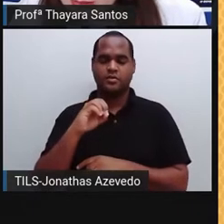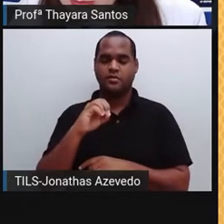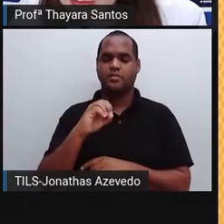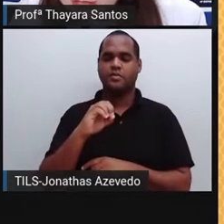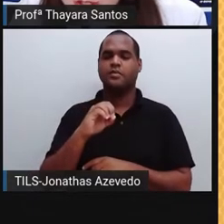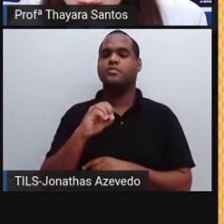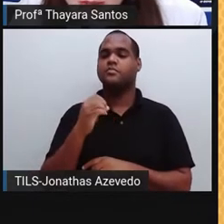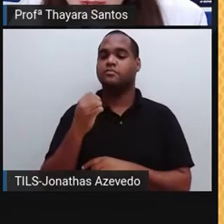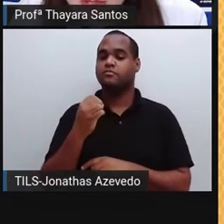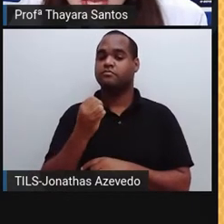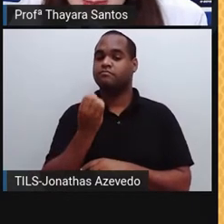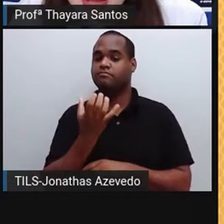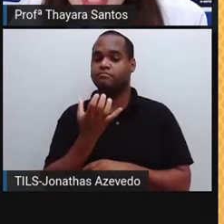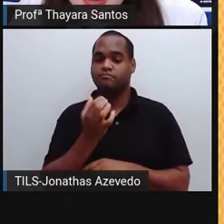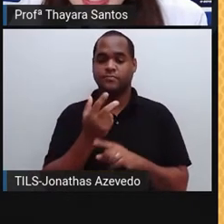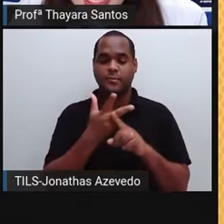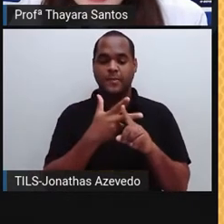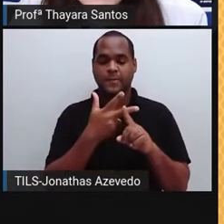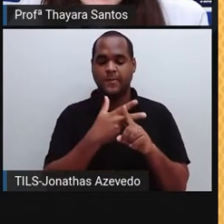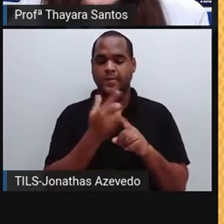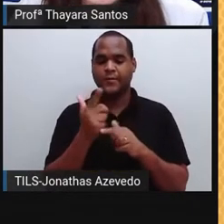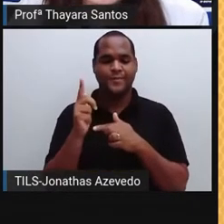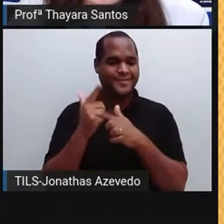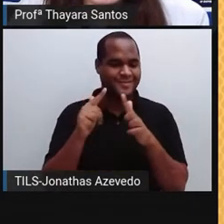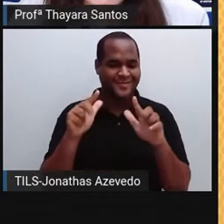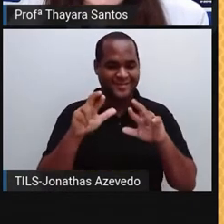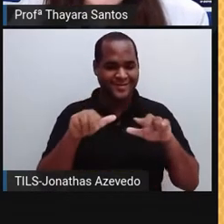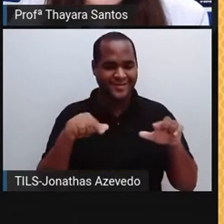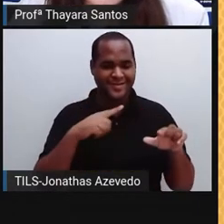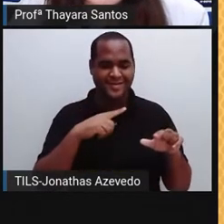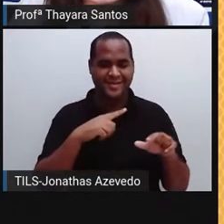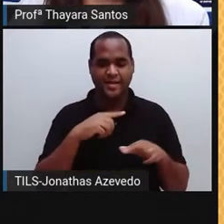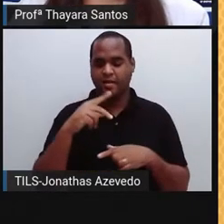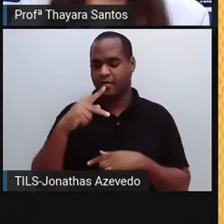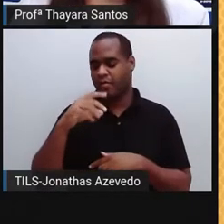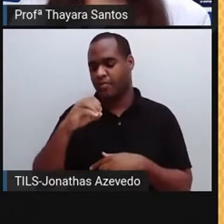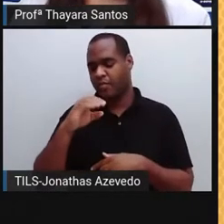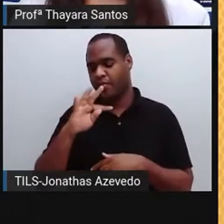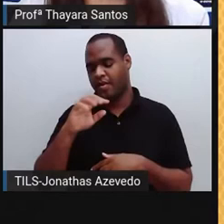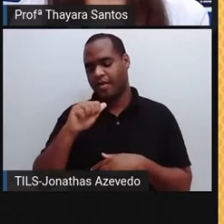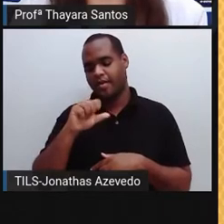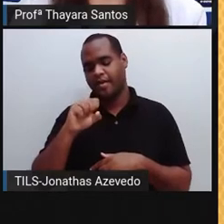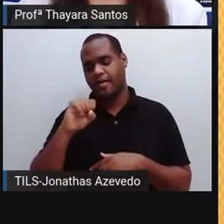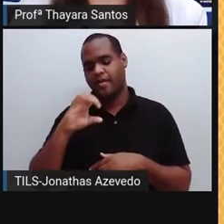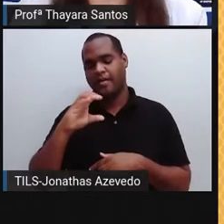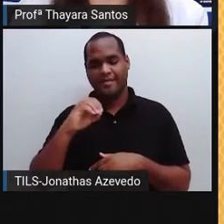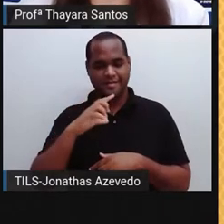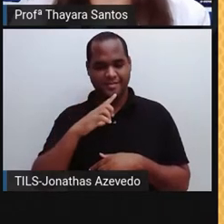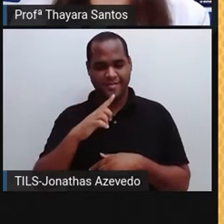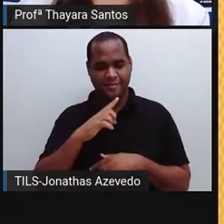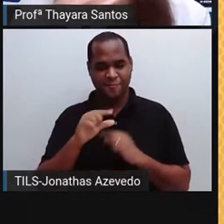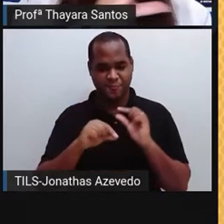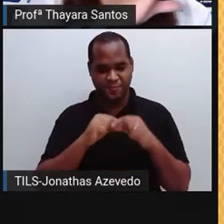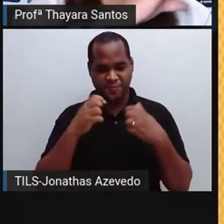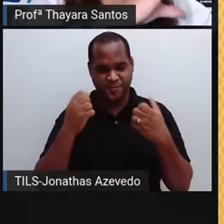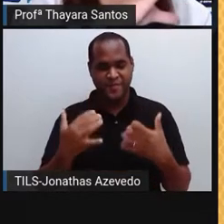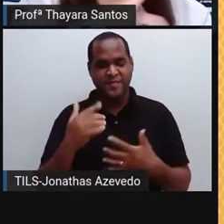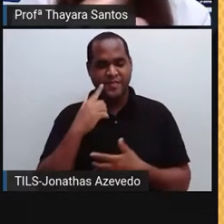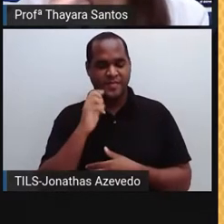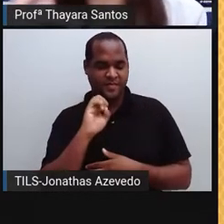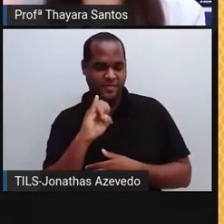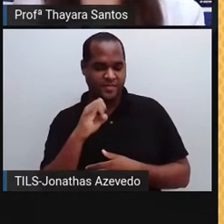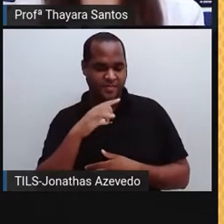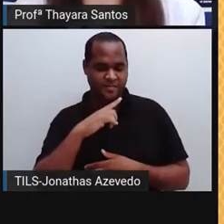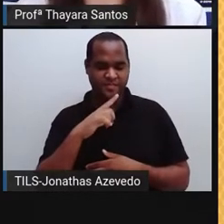o... Deixa eu procurar outro elemento que também está. Que o potássio também vai ter 4 camadas eletrônicas. Então, se eles estão